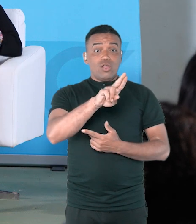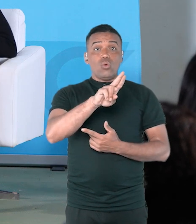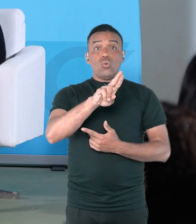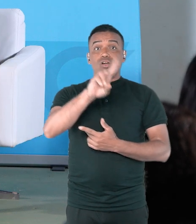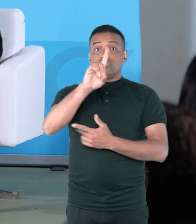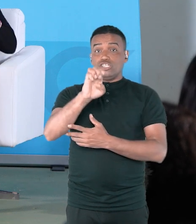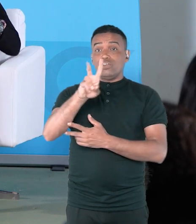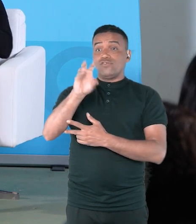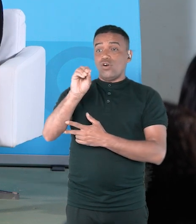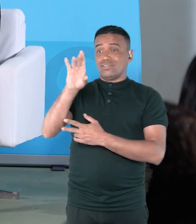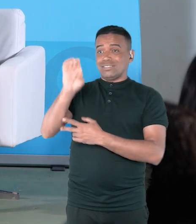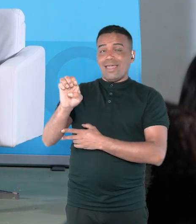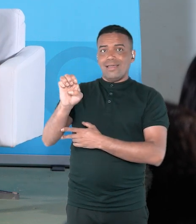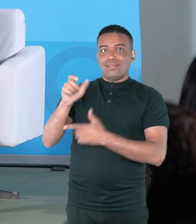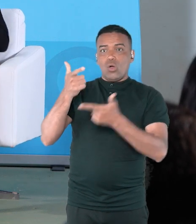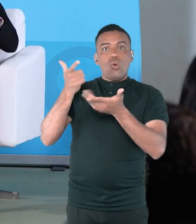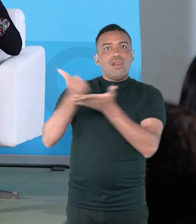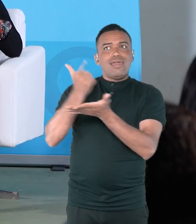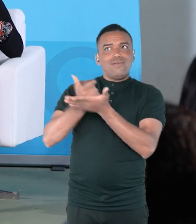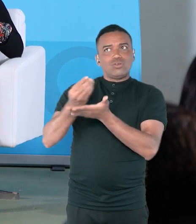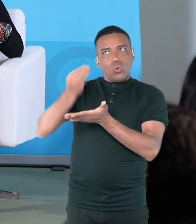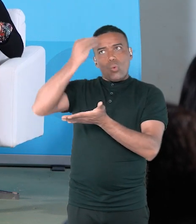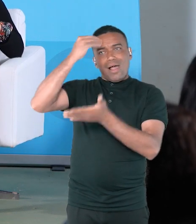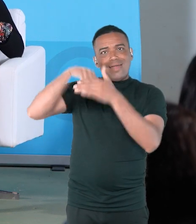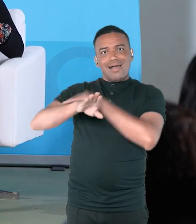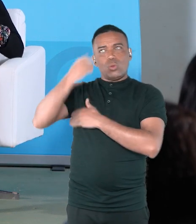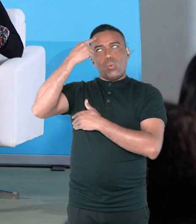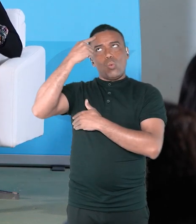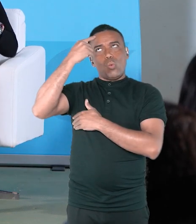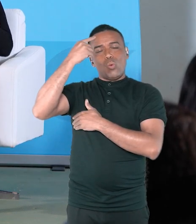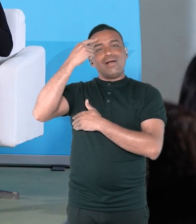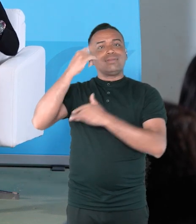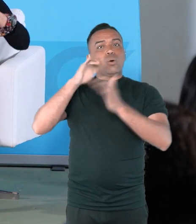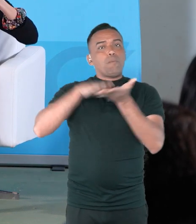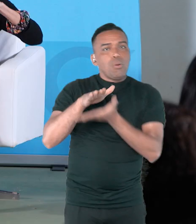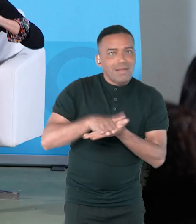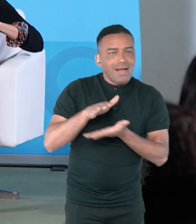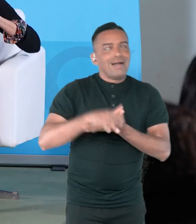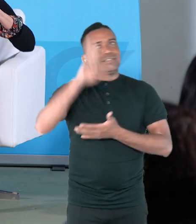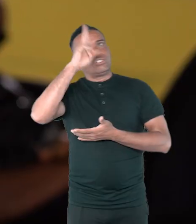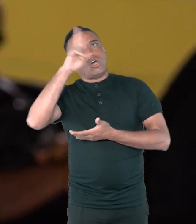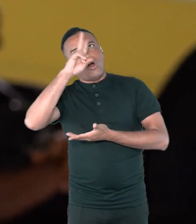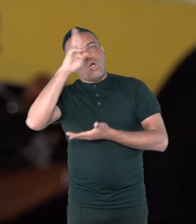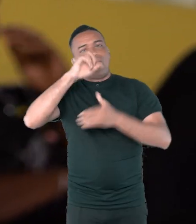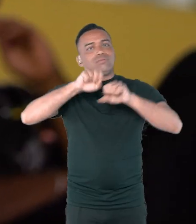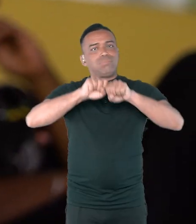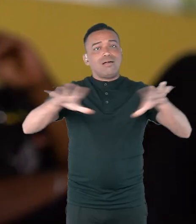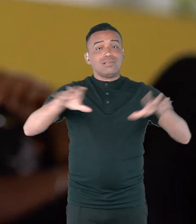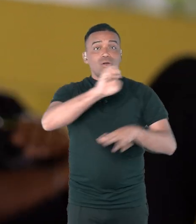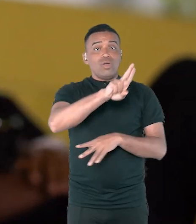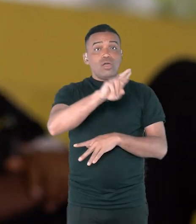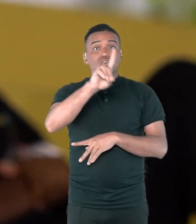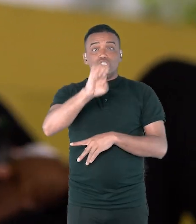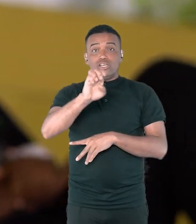de Você, que é um dos livros que eu tenho na cabeça, é da gente publicar o texto, publicar as histórias. Uma